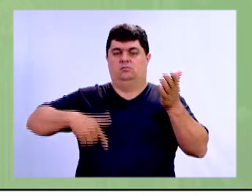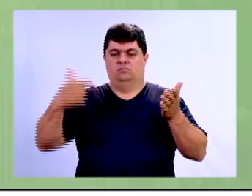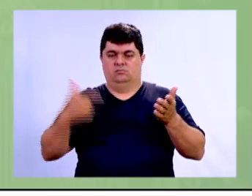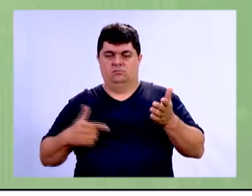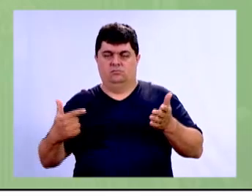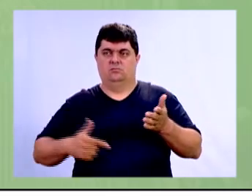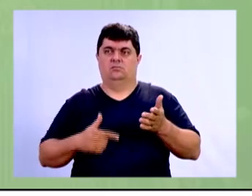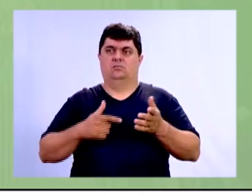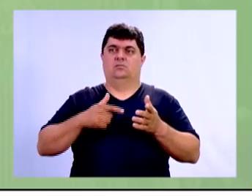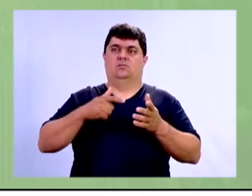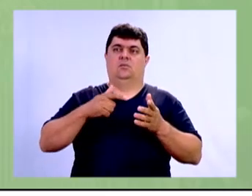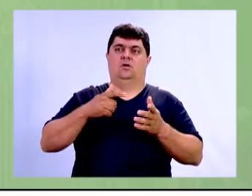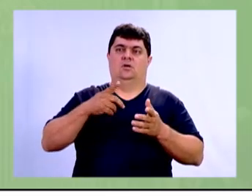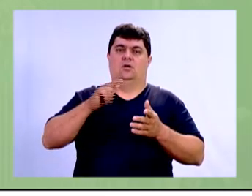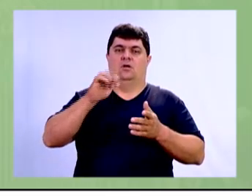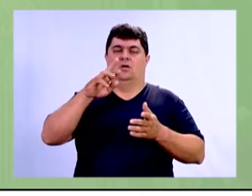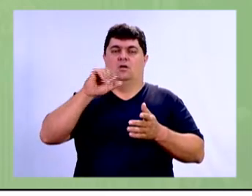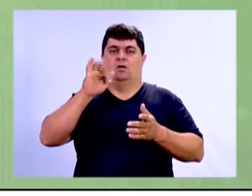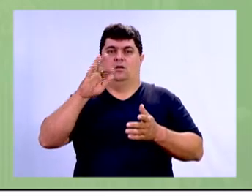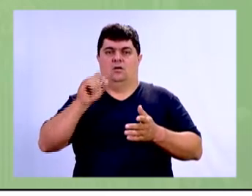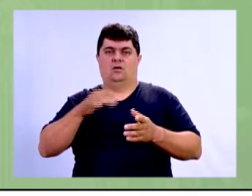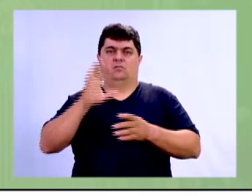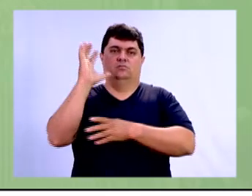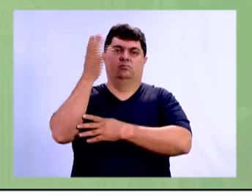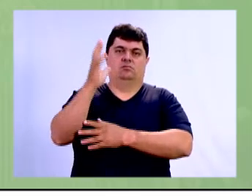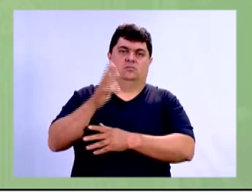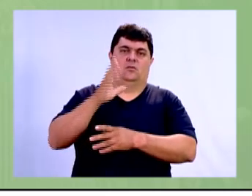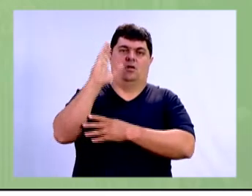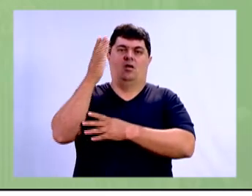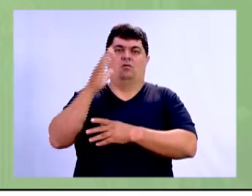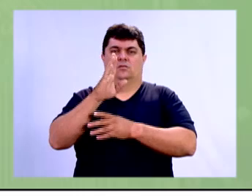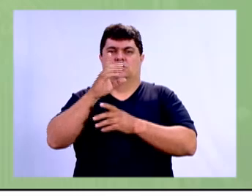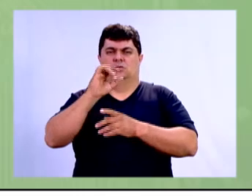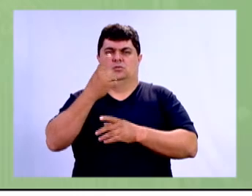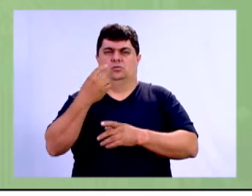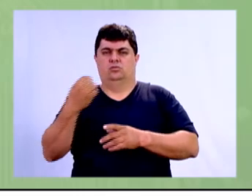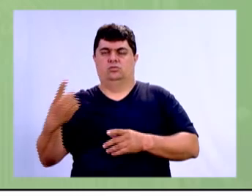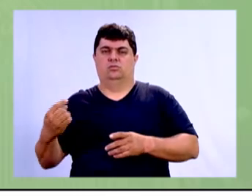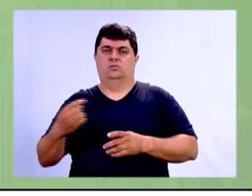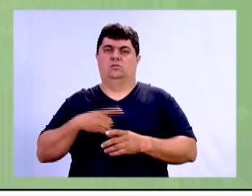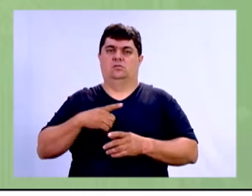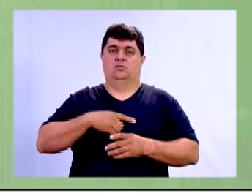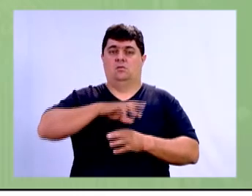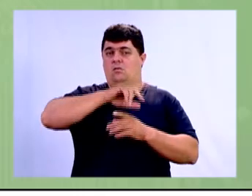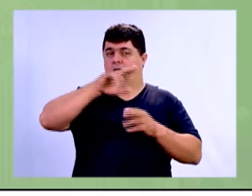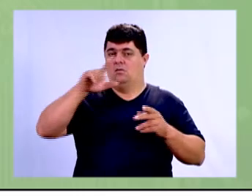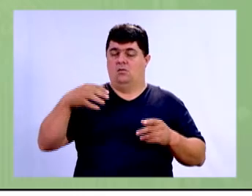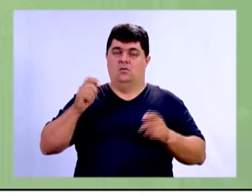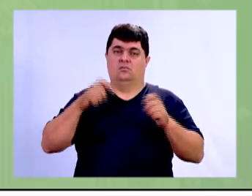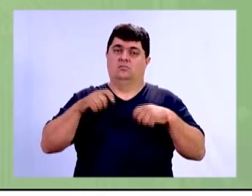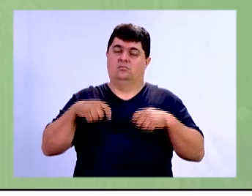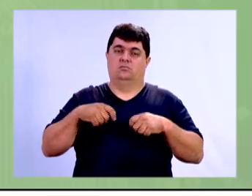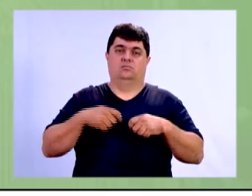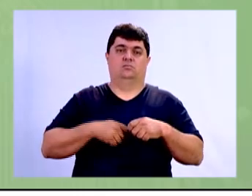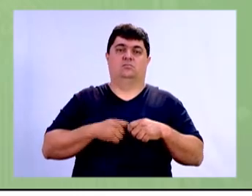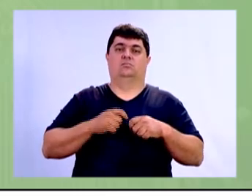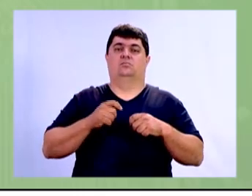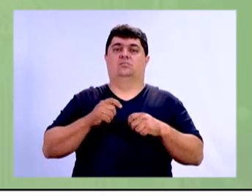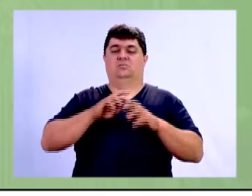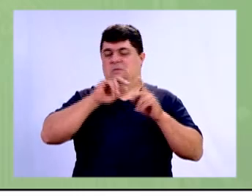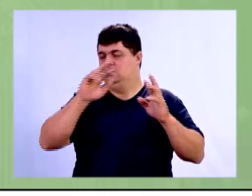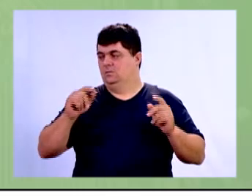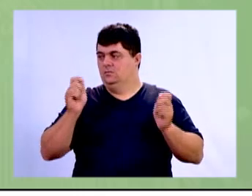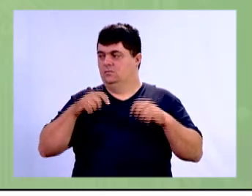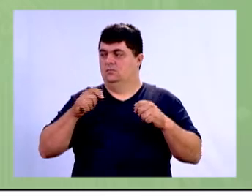encadeadas, grafos, árvores binárias. Nossa, olha o quanto de maneira a gente pode, quantas maneiras diferentes a